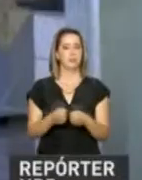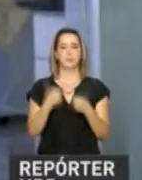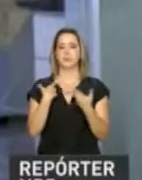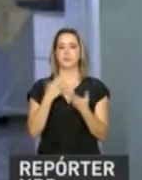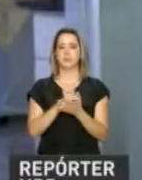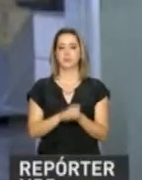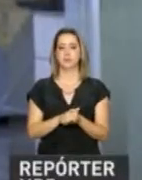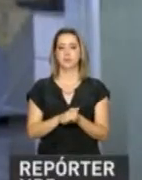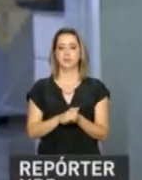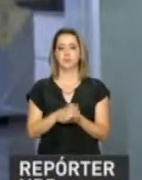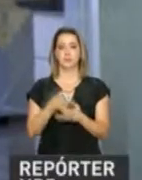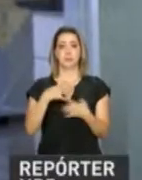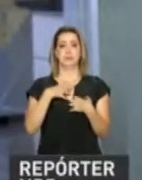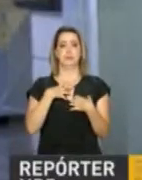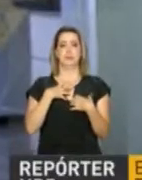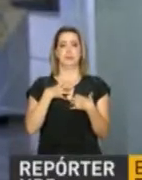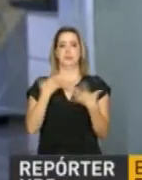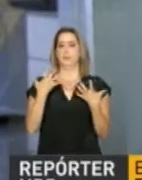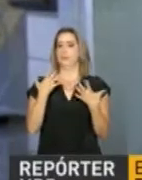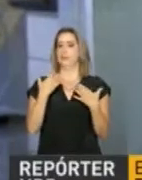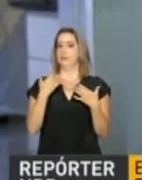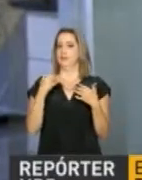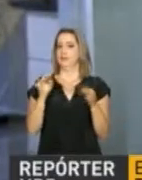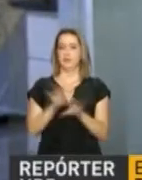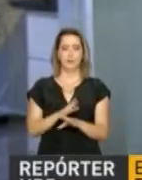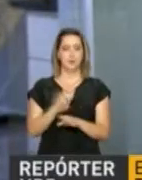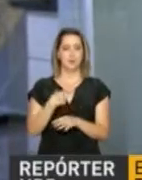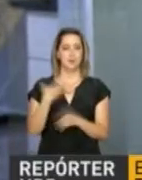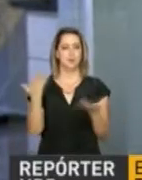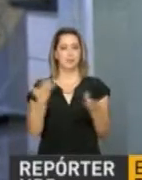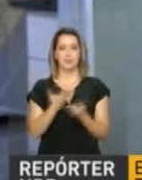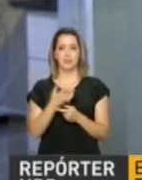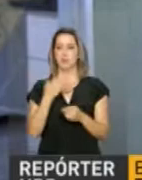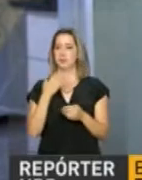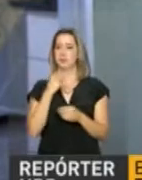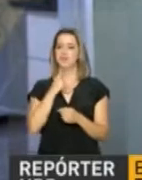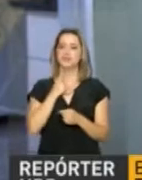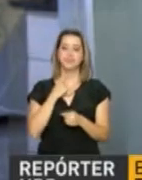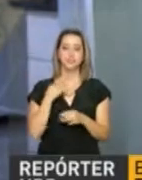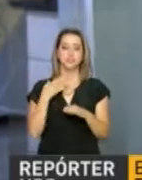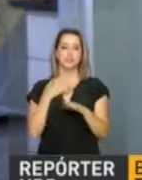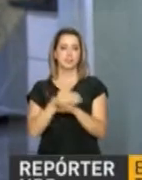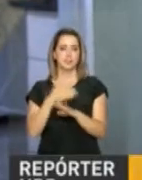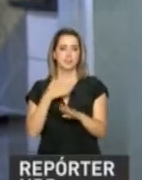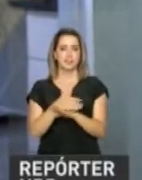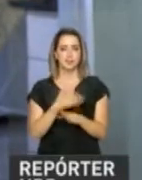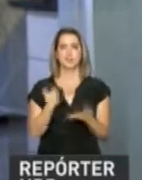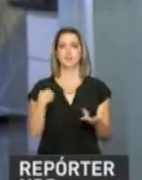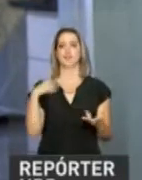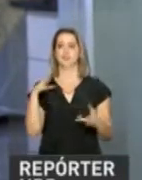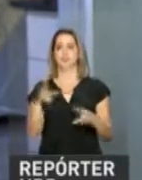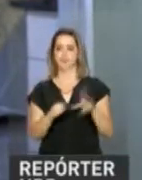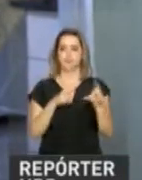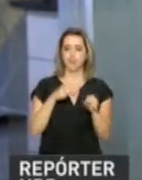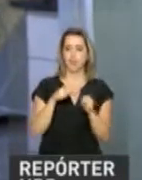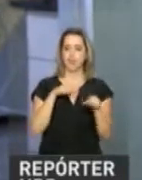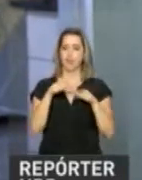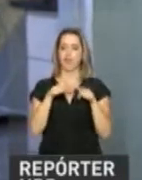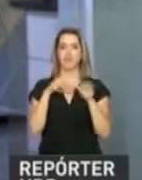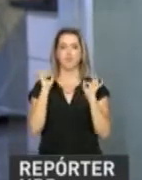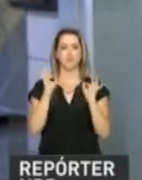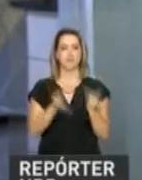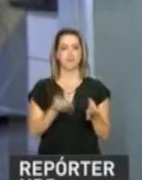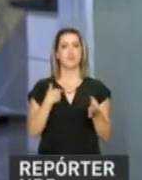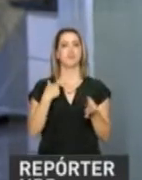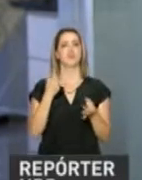angústia passa, você sente muita sede, né, de entrar no trabalho com gás e agarrar as oportunidades que tem. Graças a